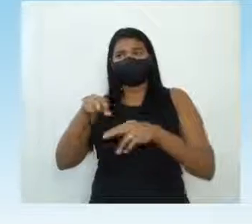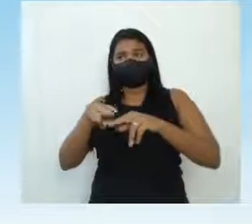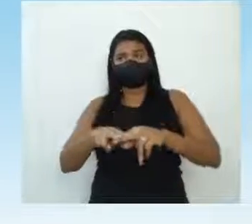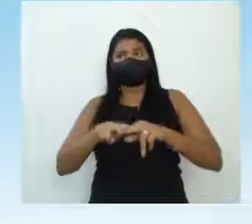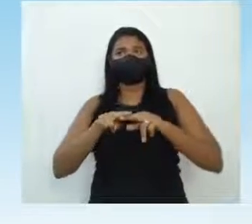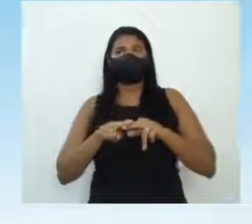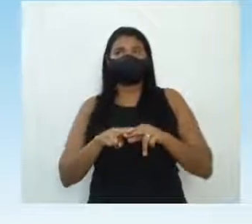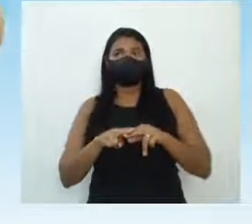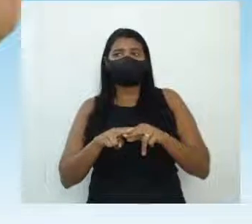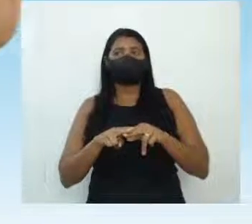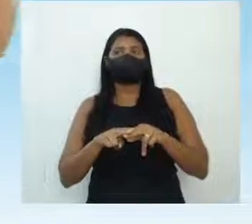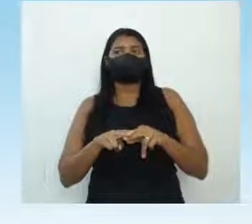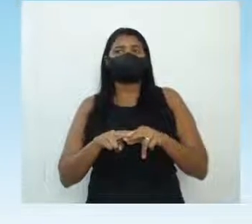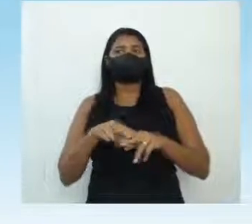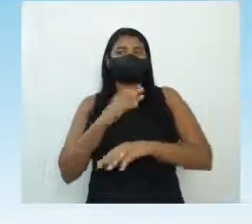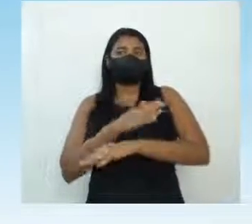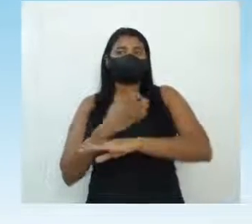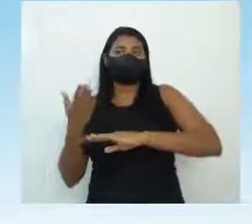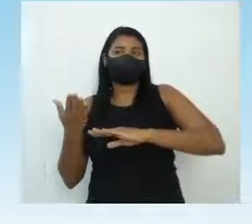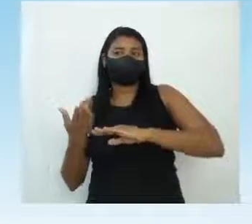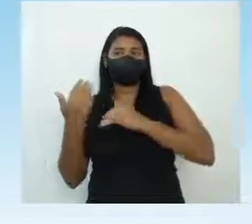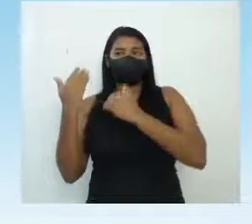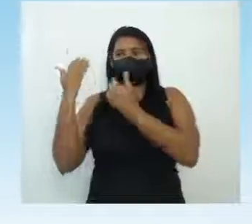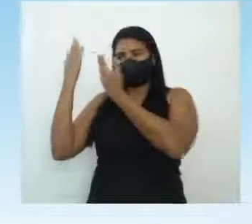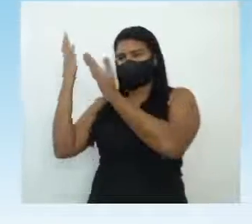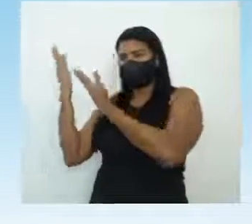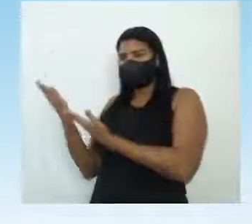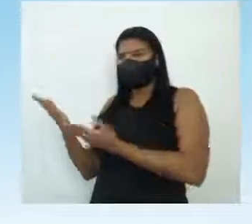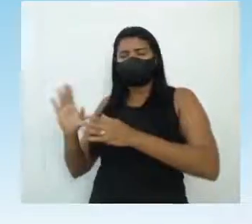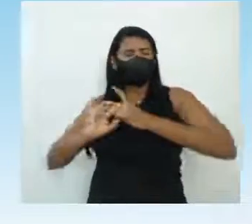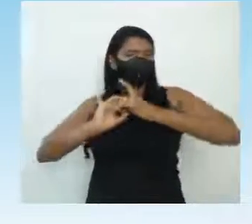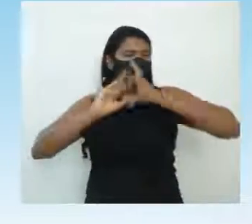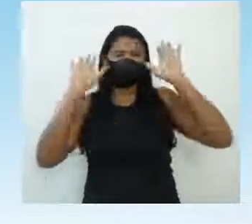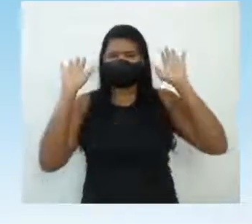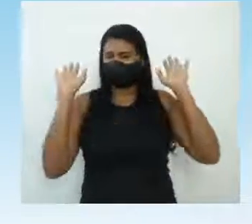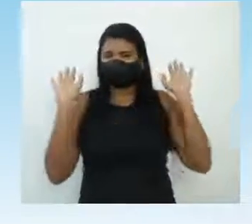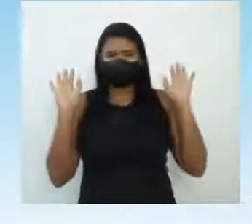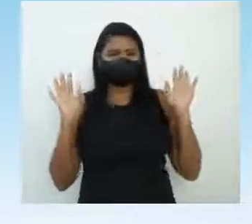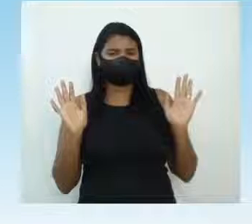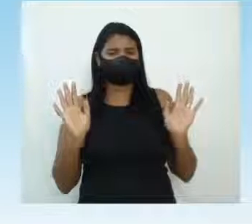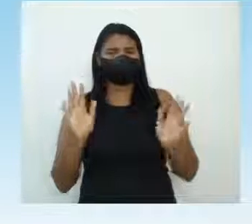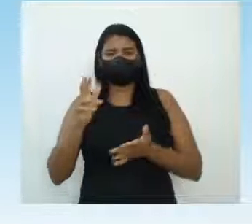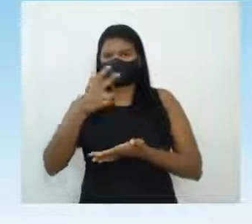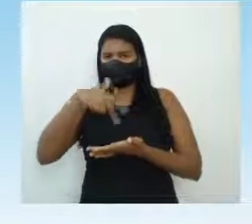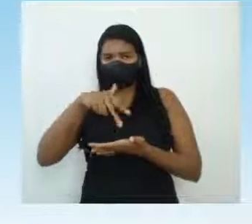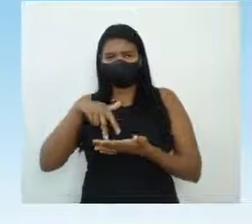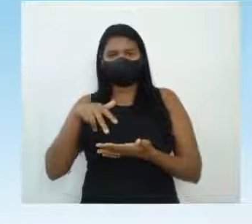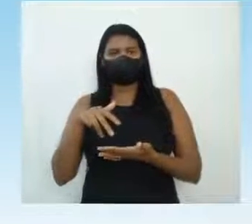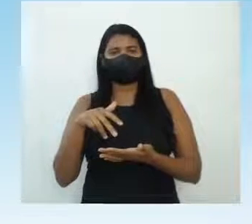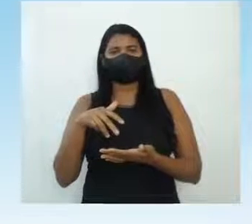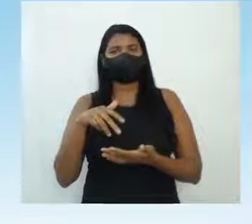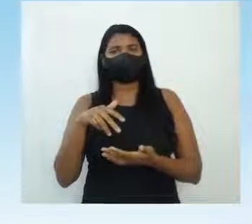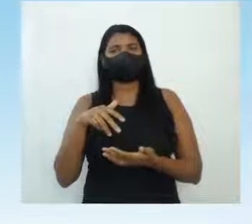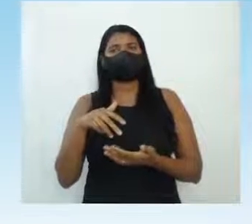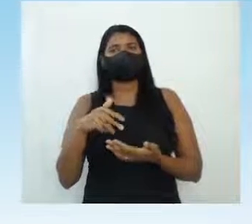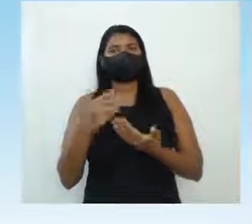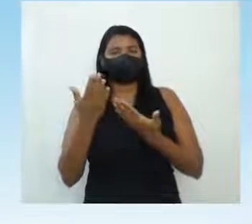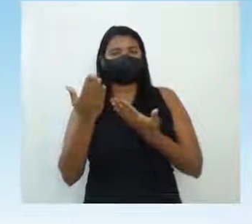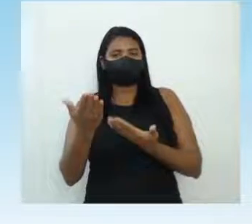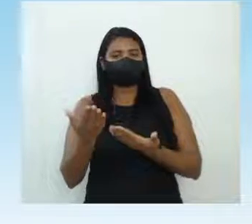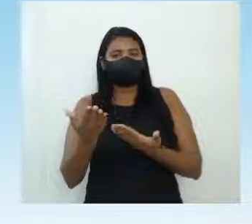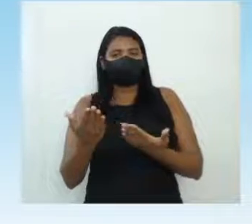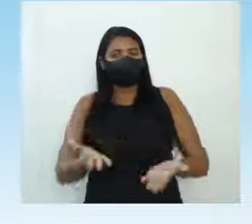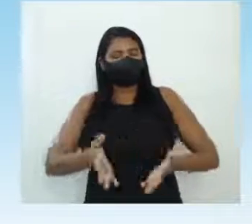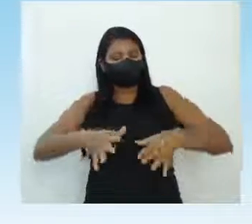na dança contemporânea, os movimentos eles são mais soltos, são mais livres, né? E existe uma